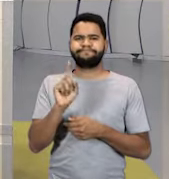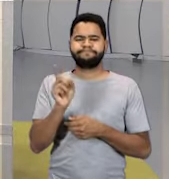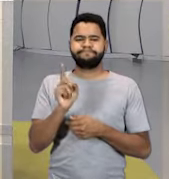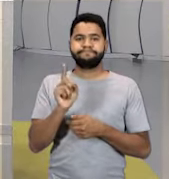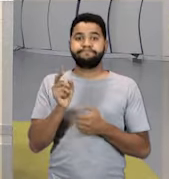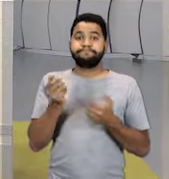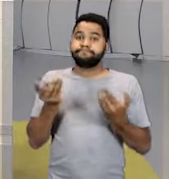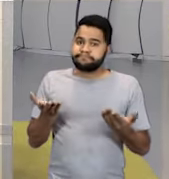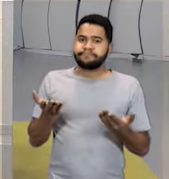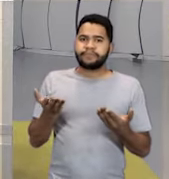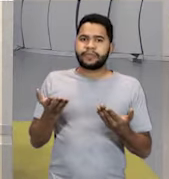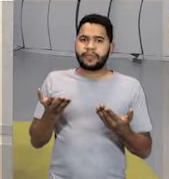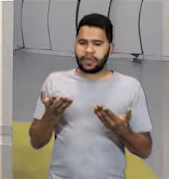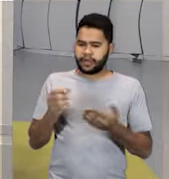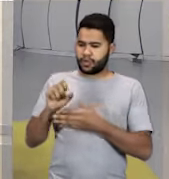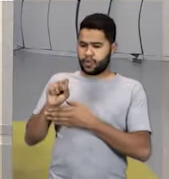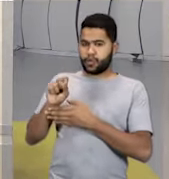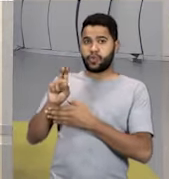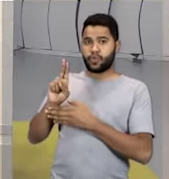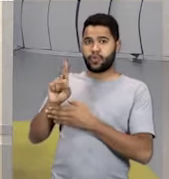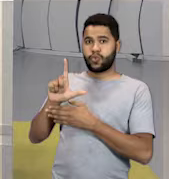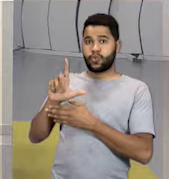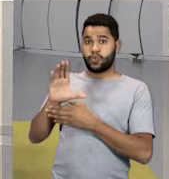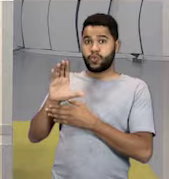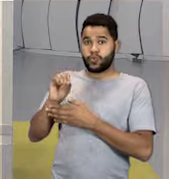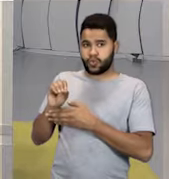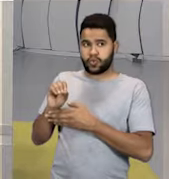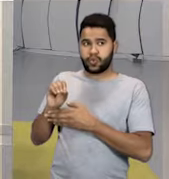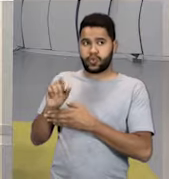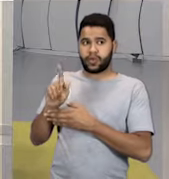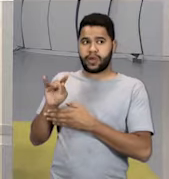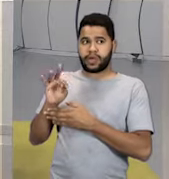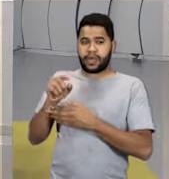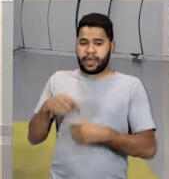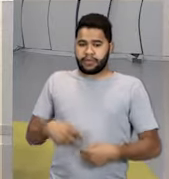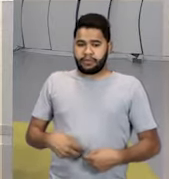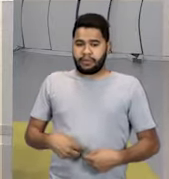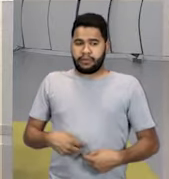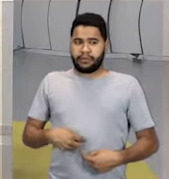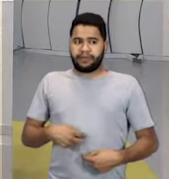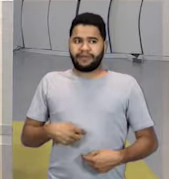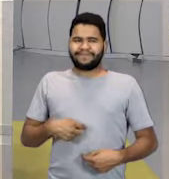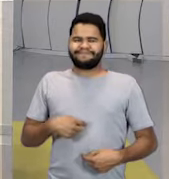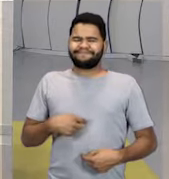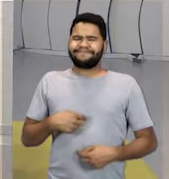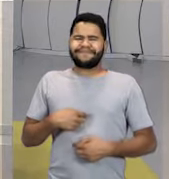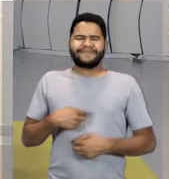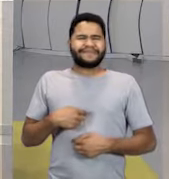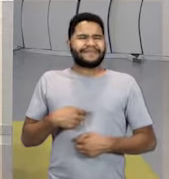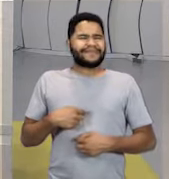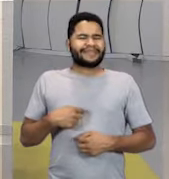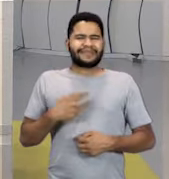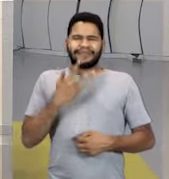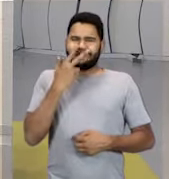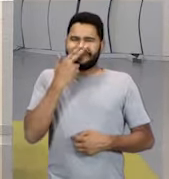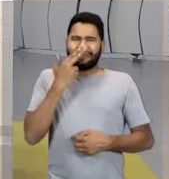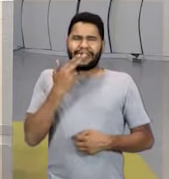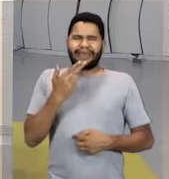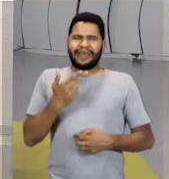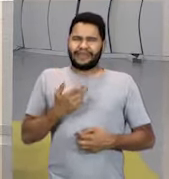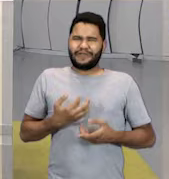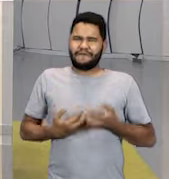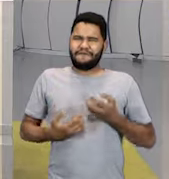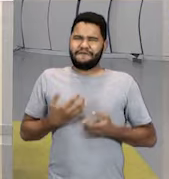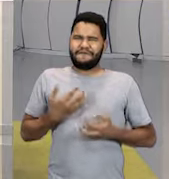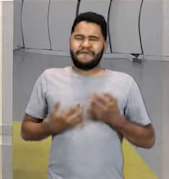por acaso esse suco gástrico sobe um pouquinho aqui pelo seu esôfago, você sente uma queimação, parece que tem